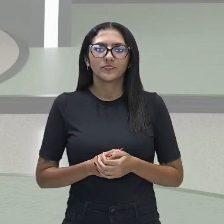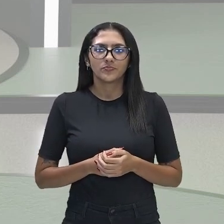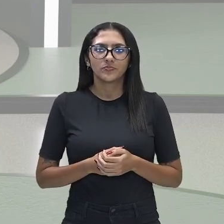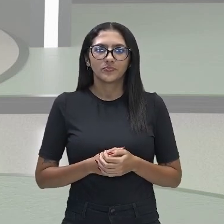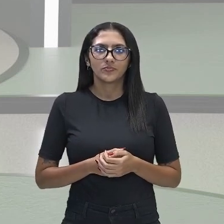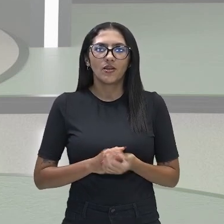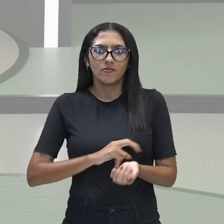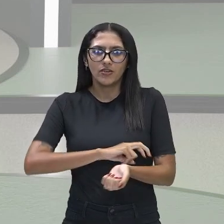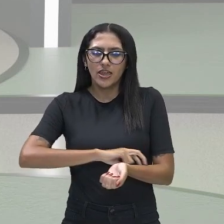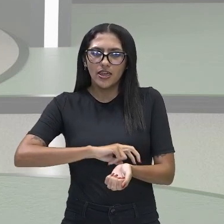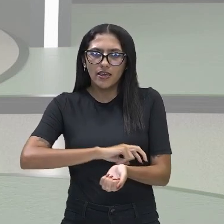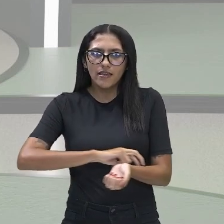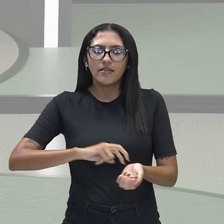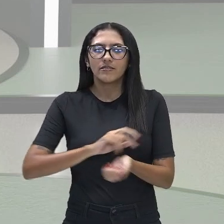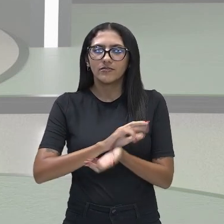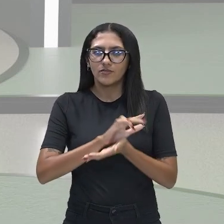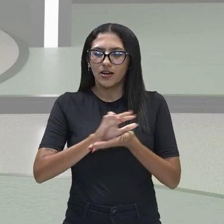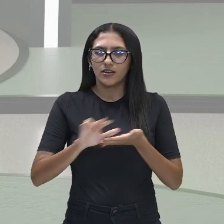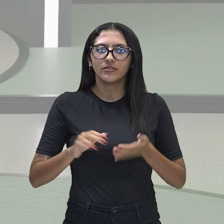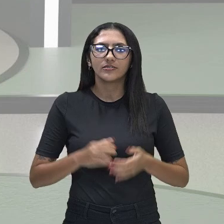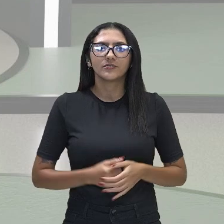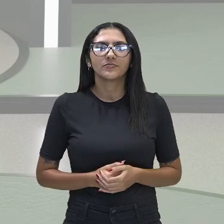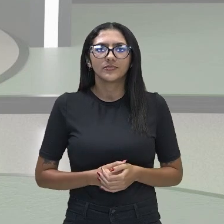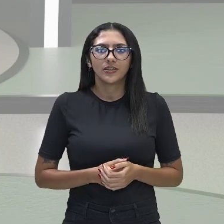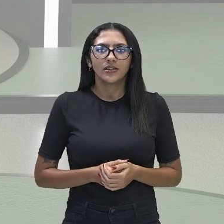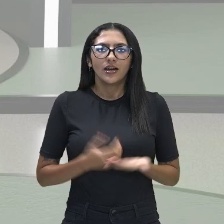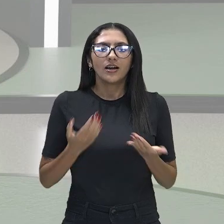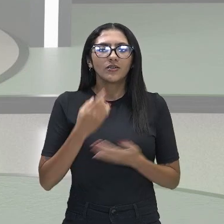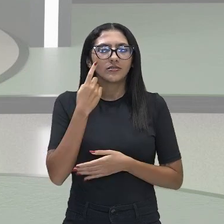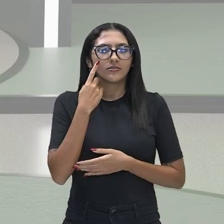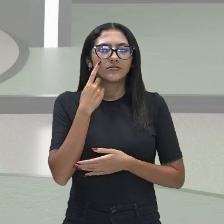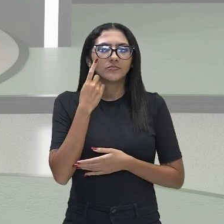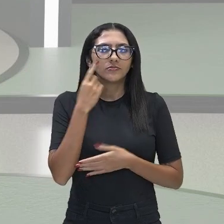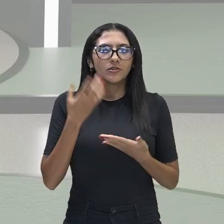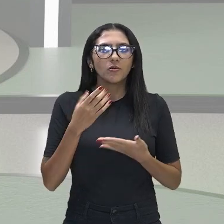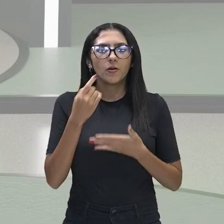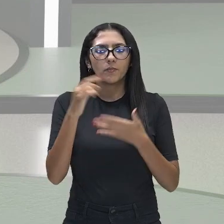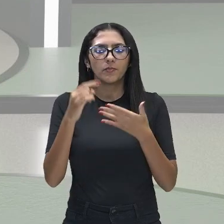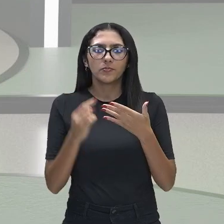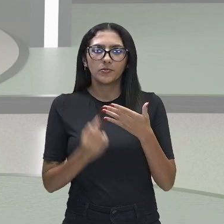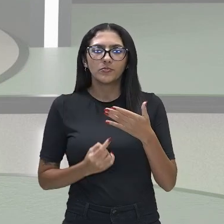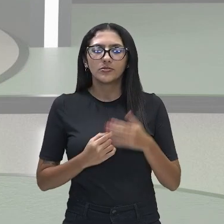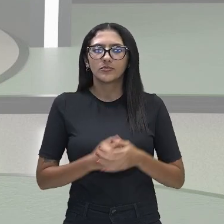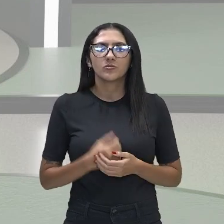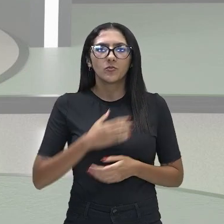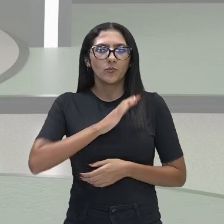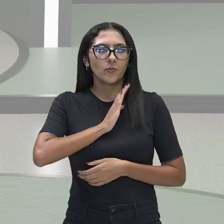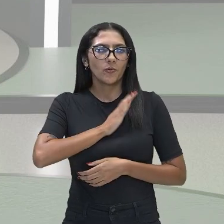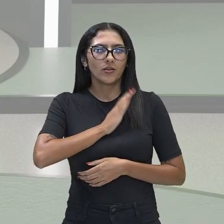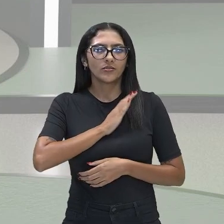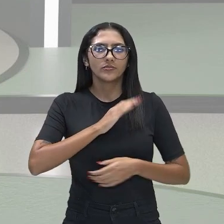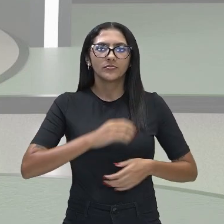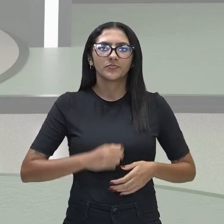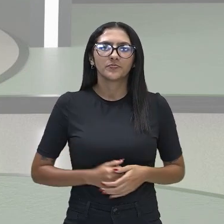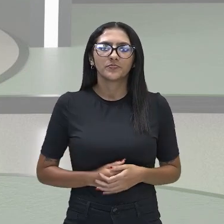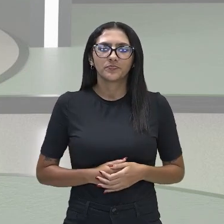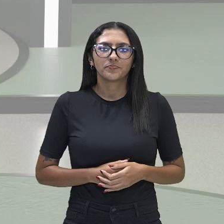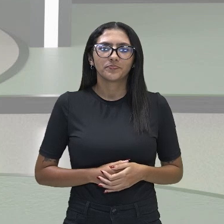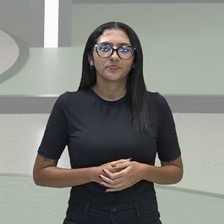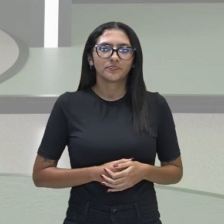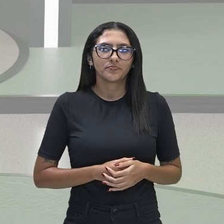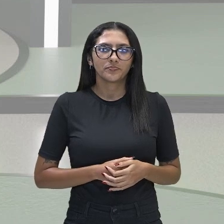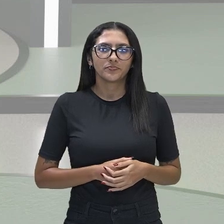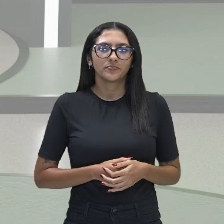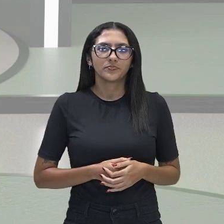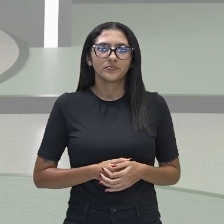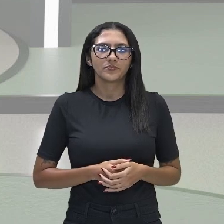sanguíneos. Então, vamos ali revisar quais são os componentes do sistema cardiovascular. Então, é composto